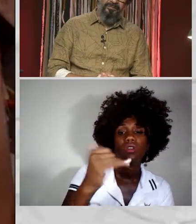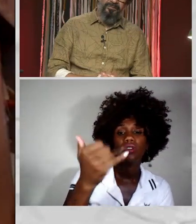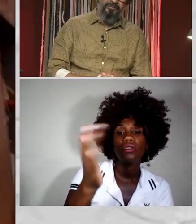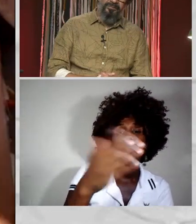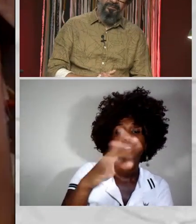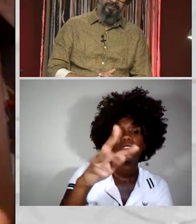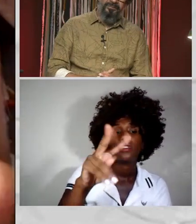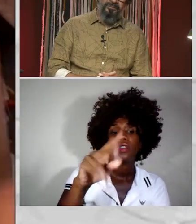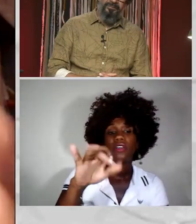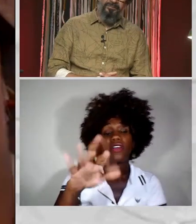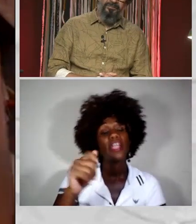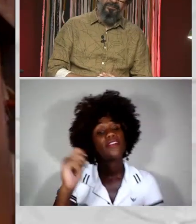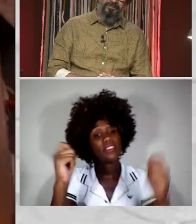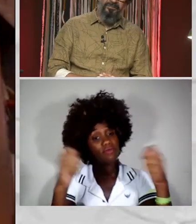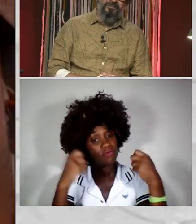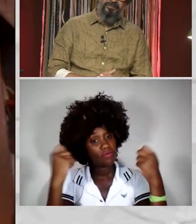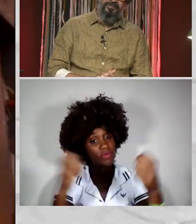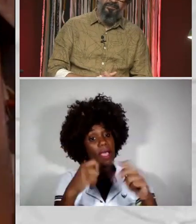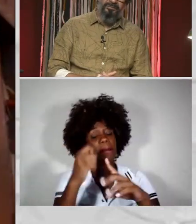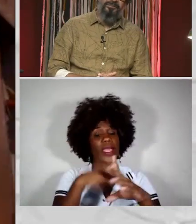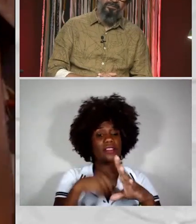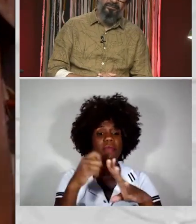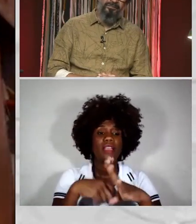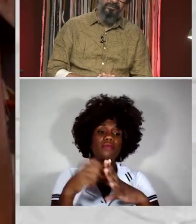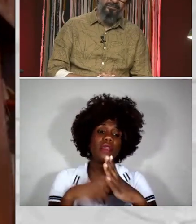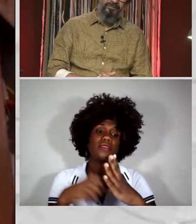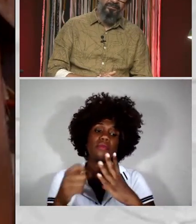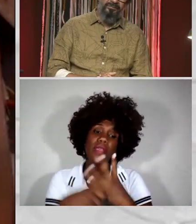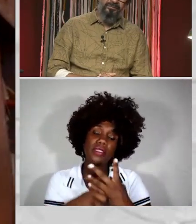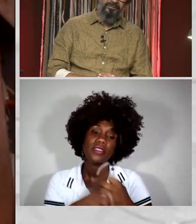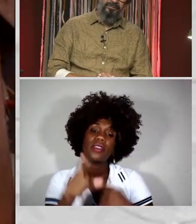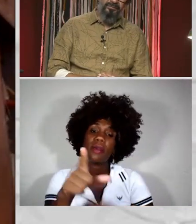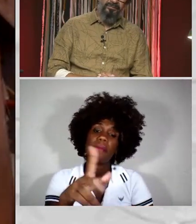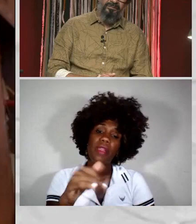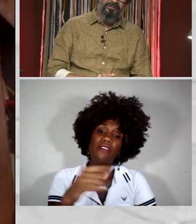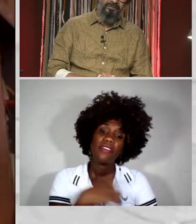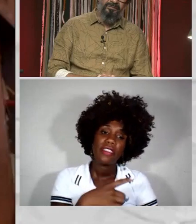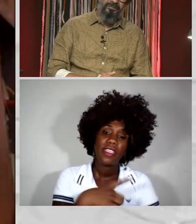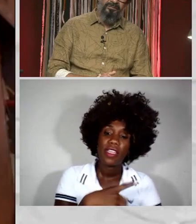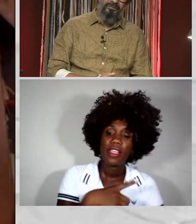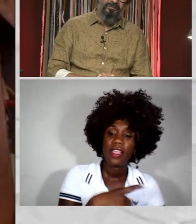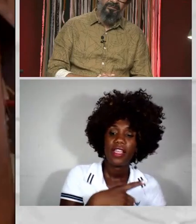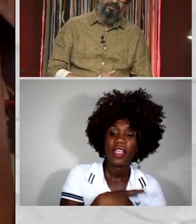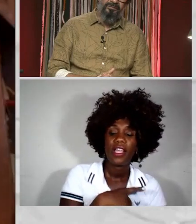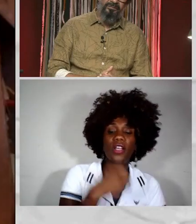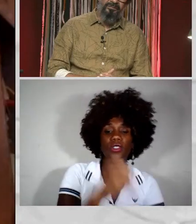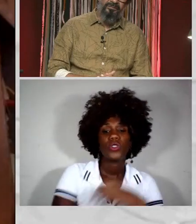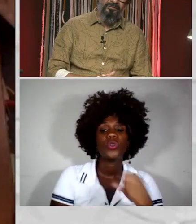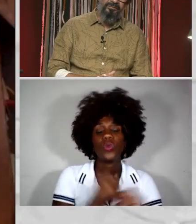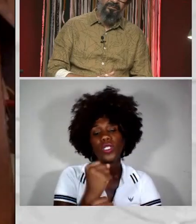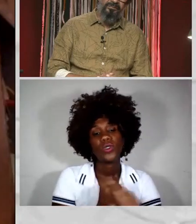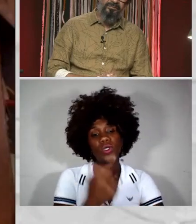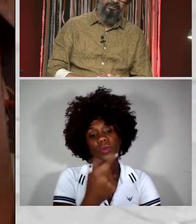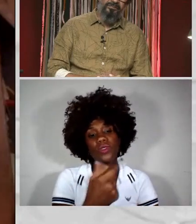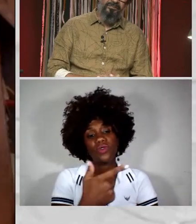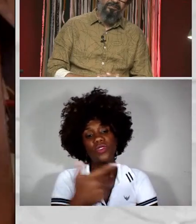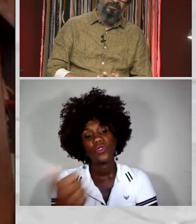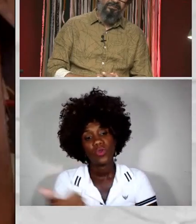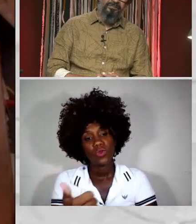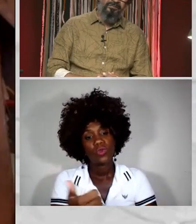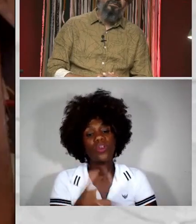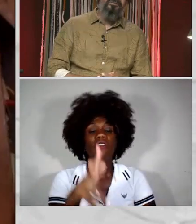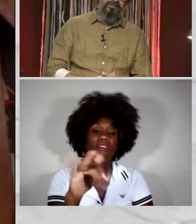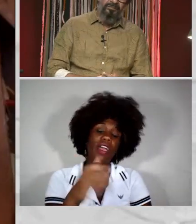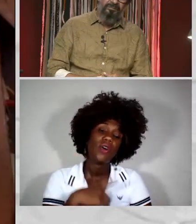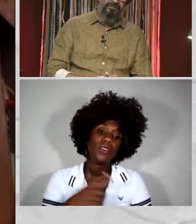resolveu fazer a Balada Literária mês a mês, para desembocar na Balada Literária do ano de 2021, deste ano, que vai ser em